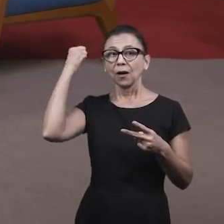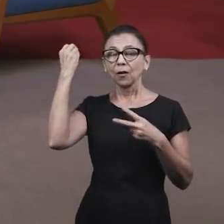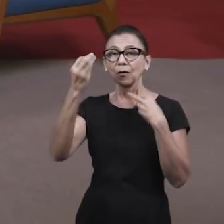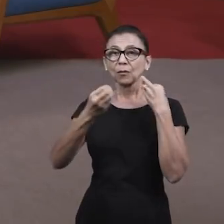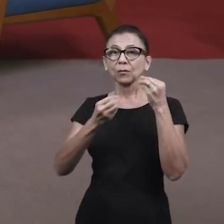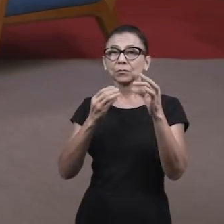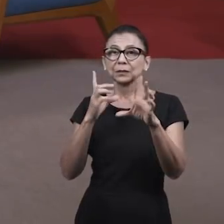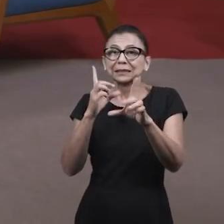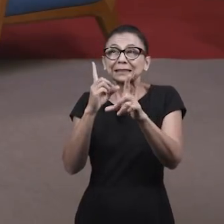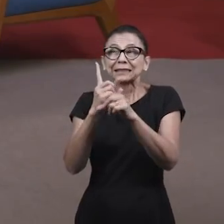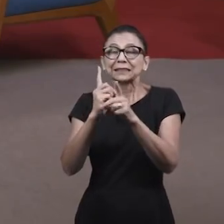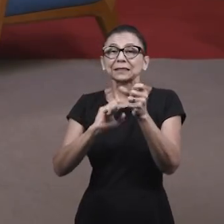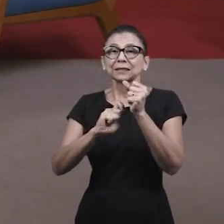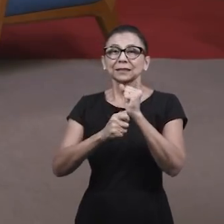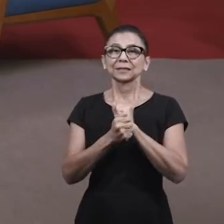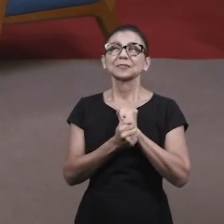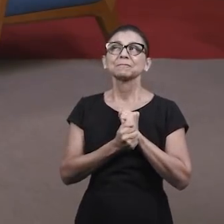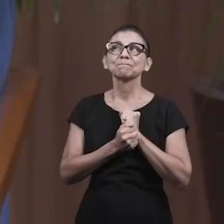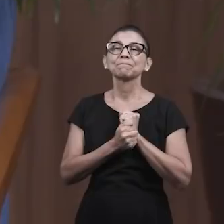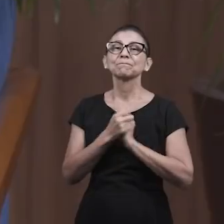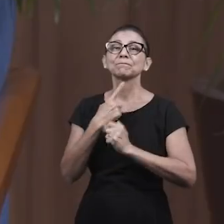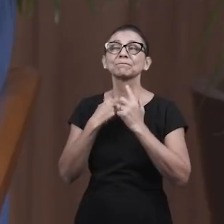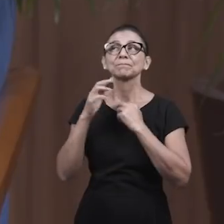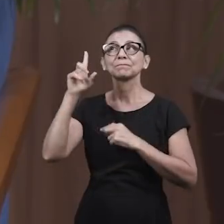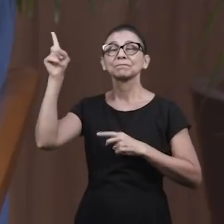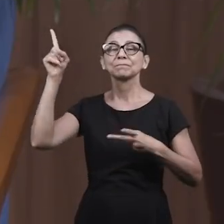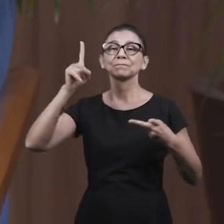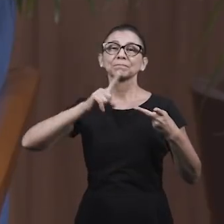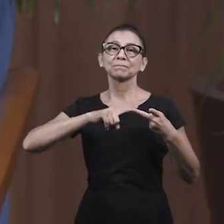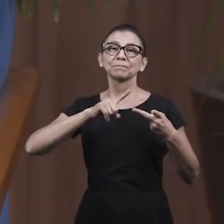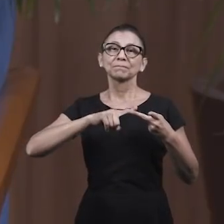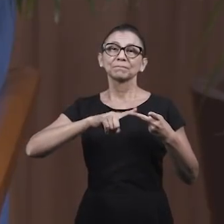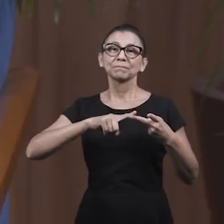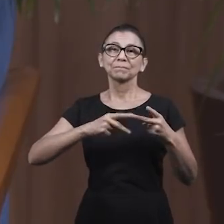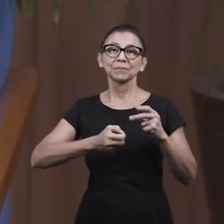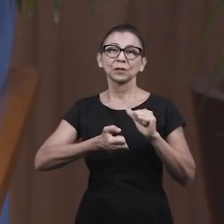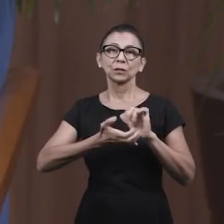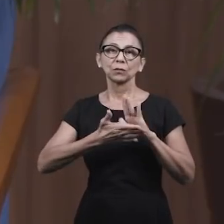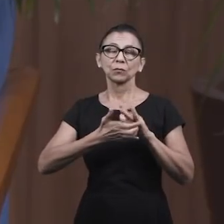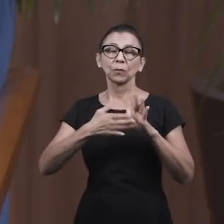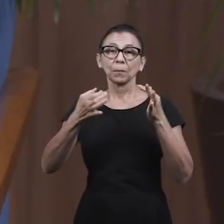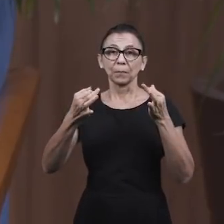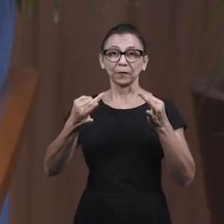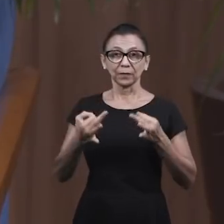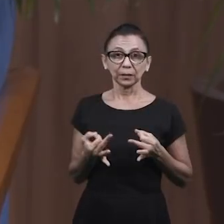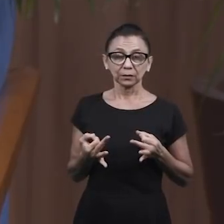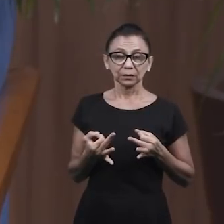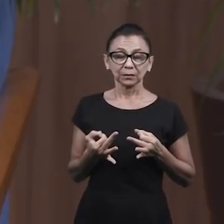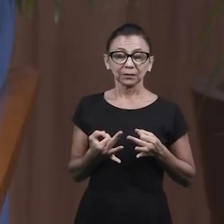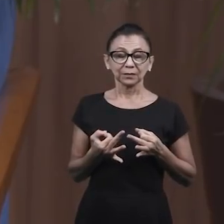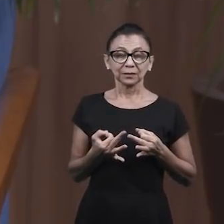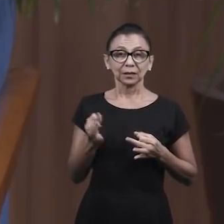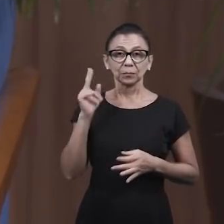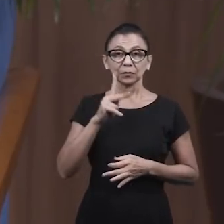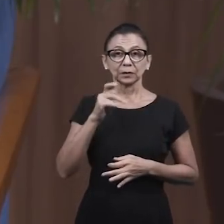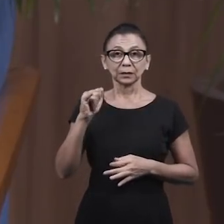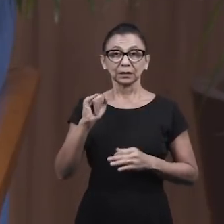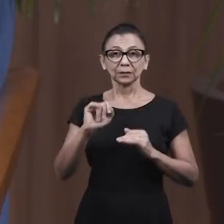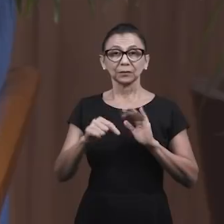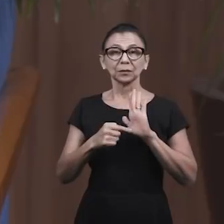é tempo para você refletir sobre o que sua alma realmente precisa, abrir o seu coração e começar um novo